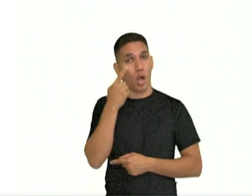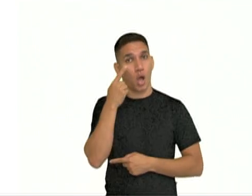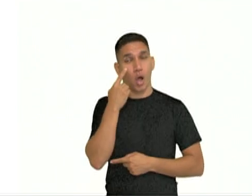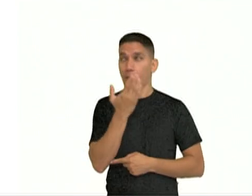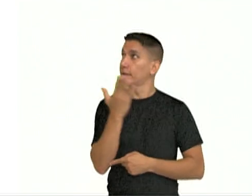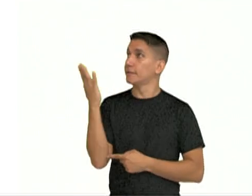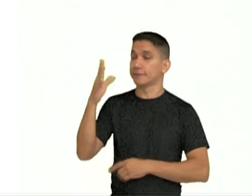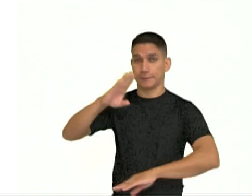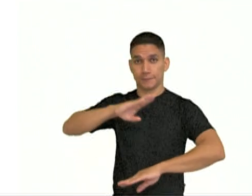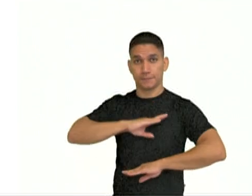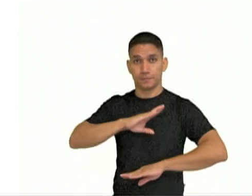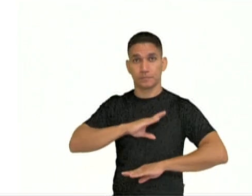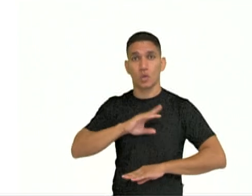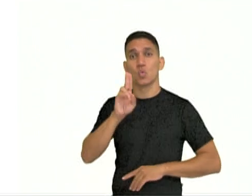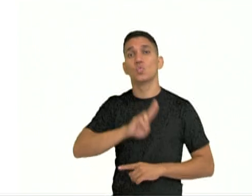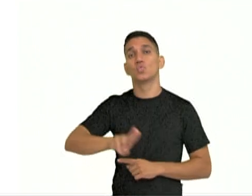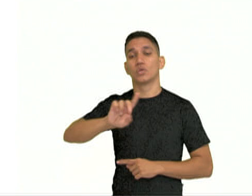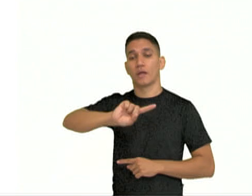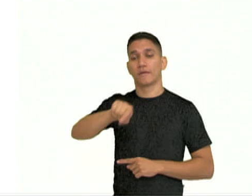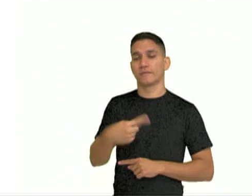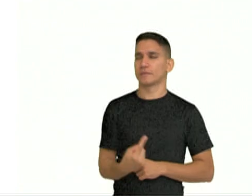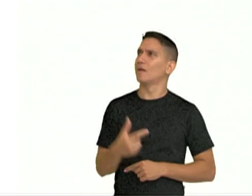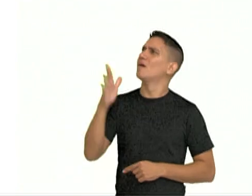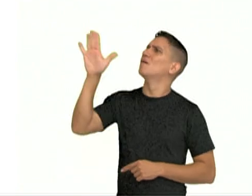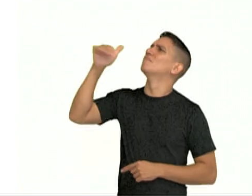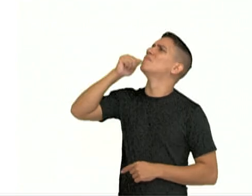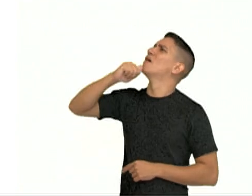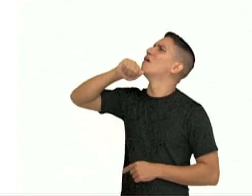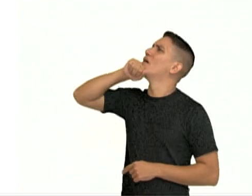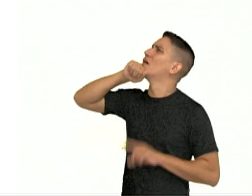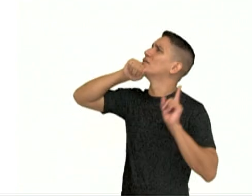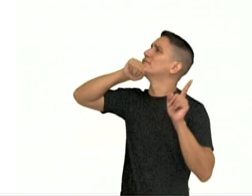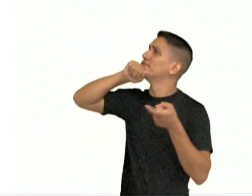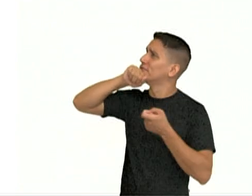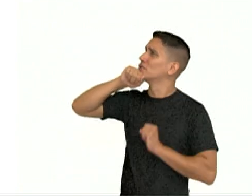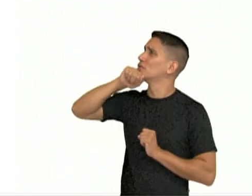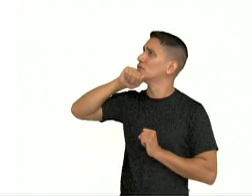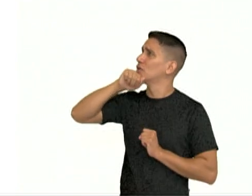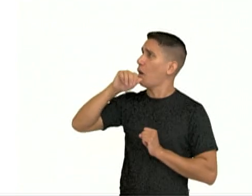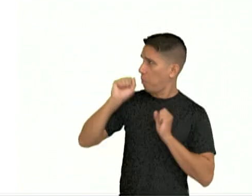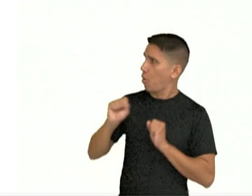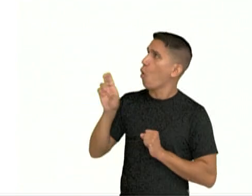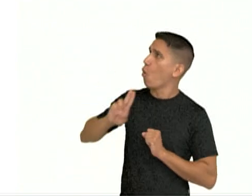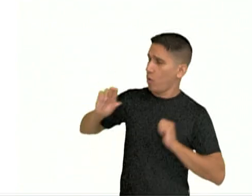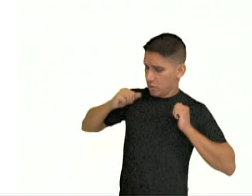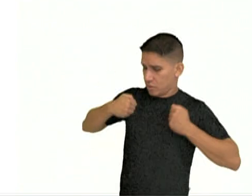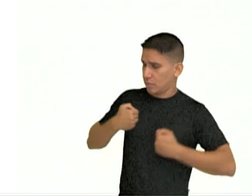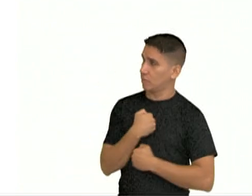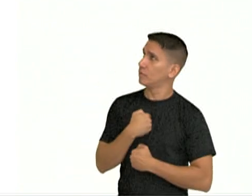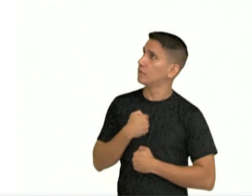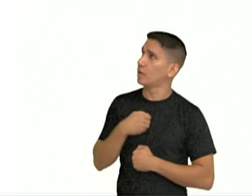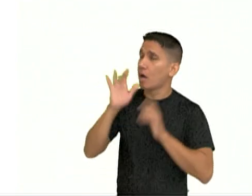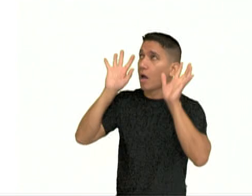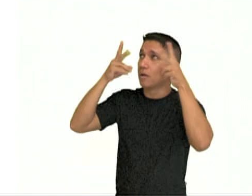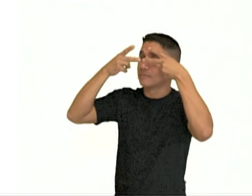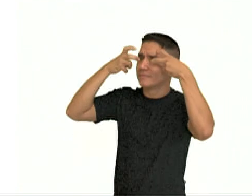neste caso, o uso da vírgula. Mamãe, vírgula. Posso ir com minha fantasia? Por que será que tem essa vírgula